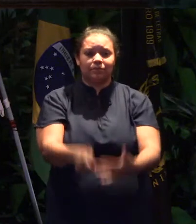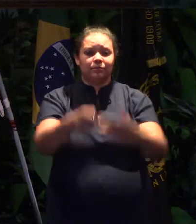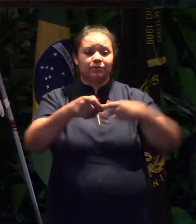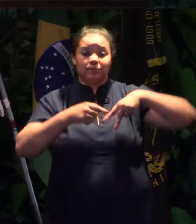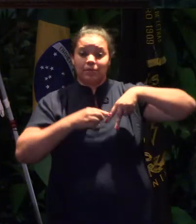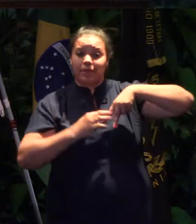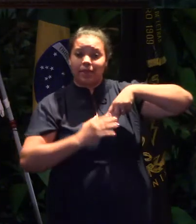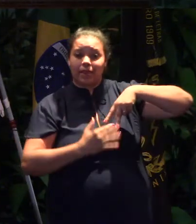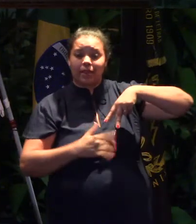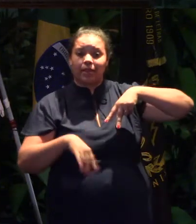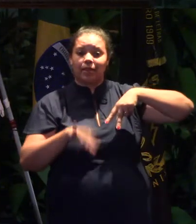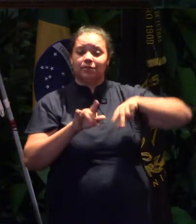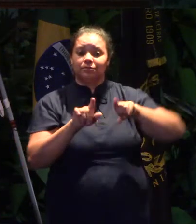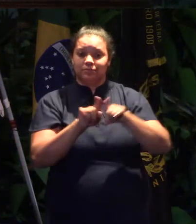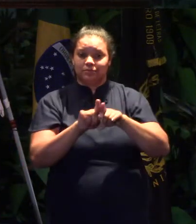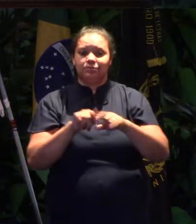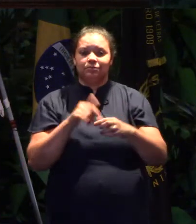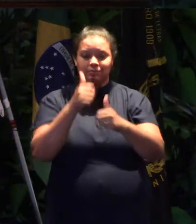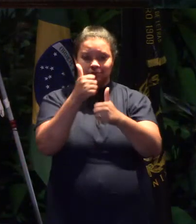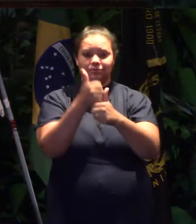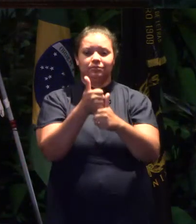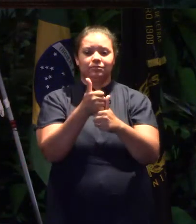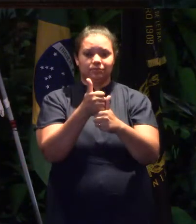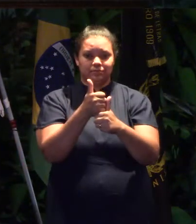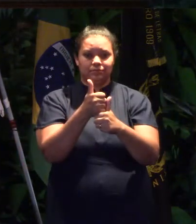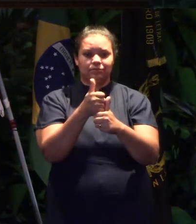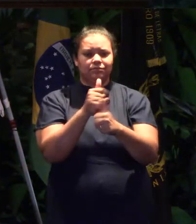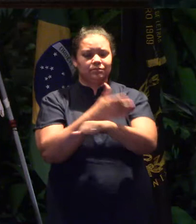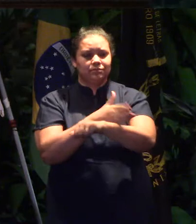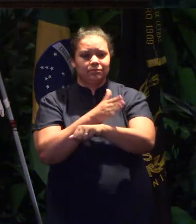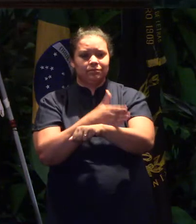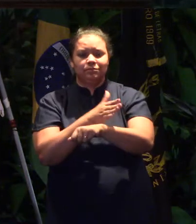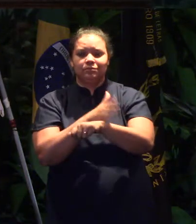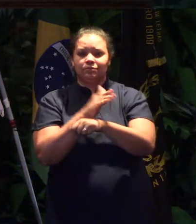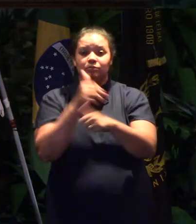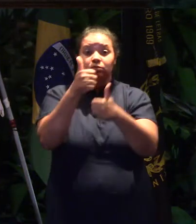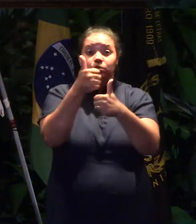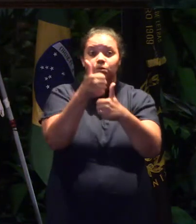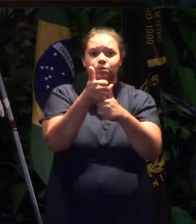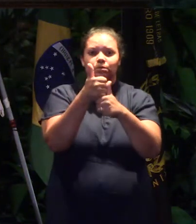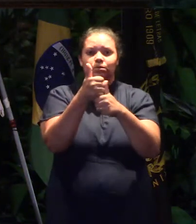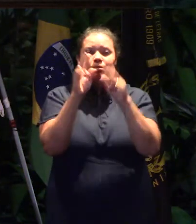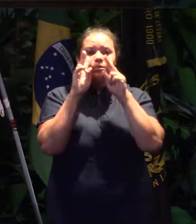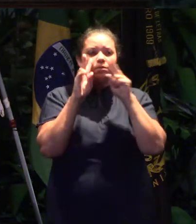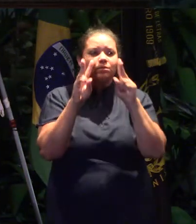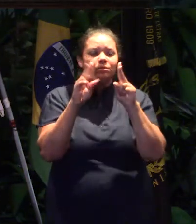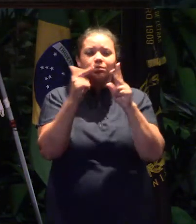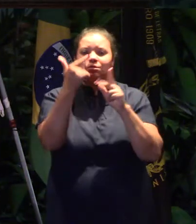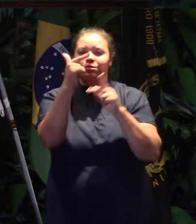dedos, substituía-lhe, para fins práticos, o olhar, que, alheio à luz lá